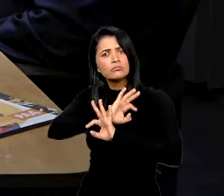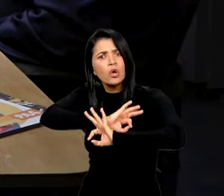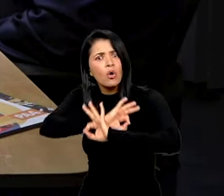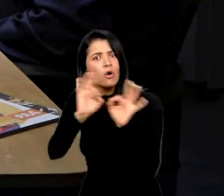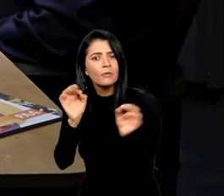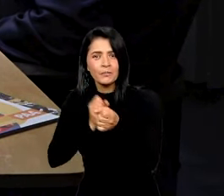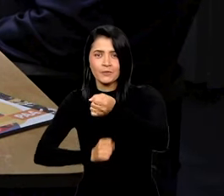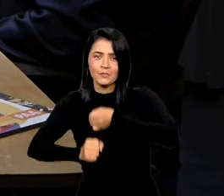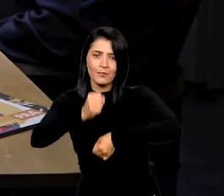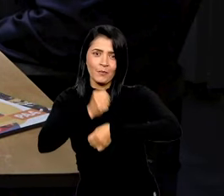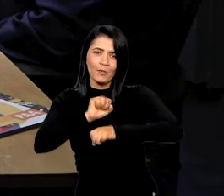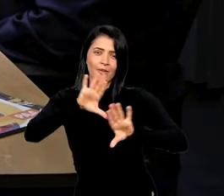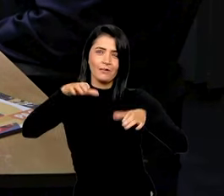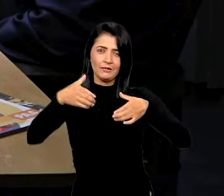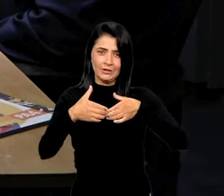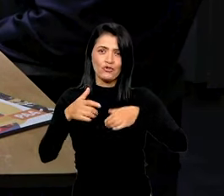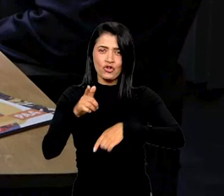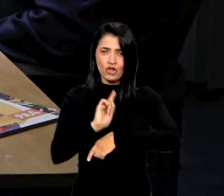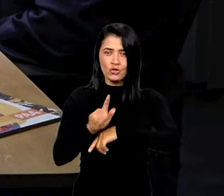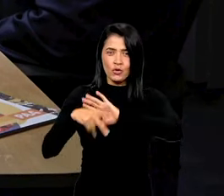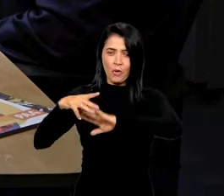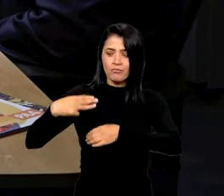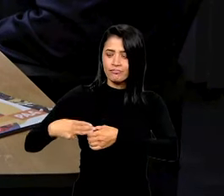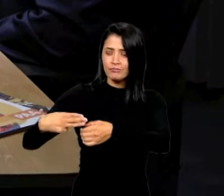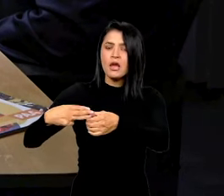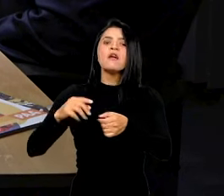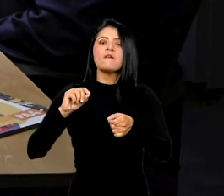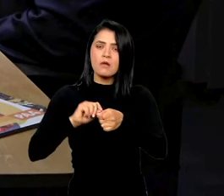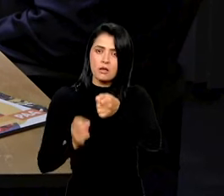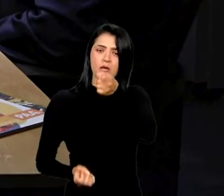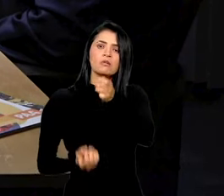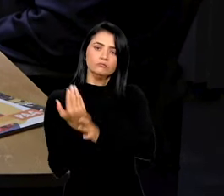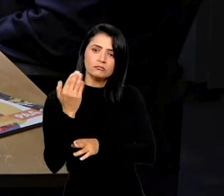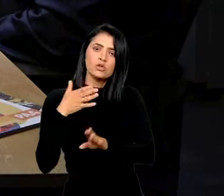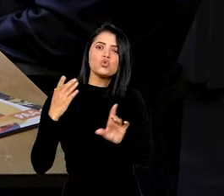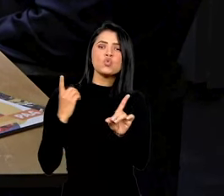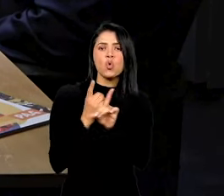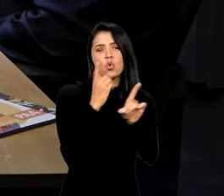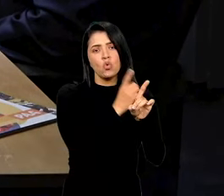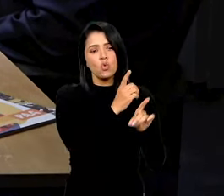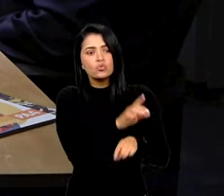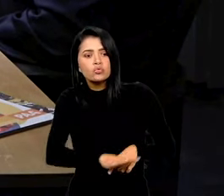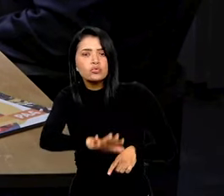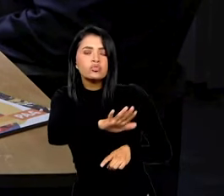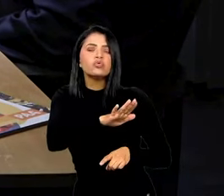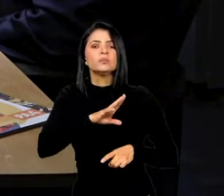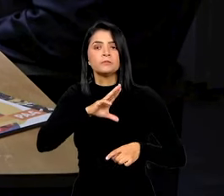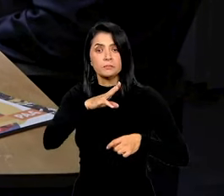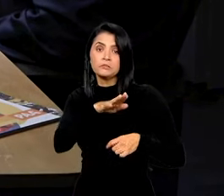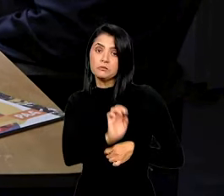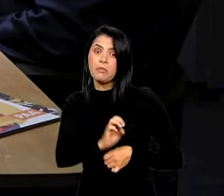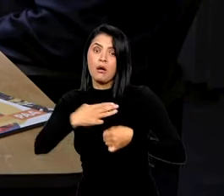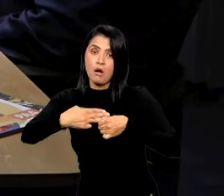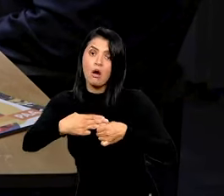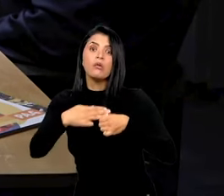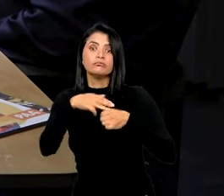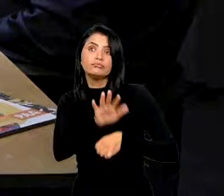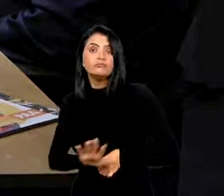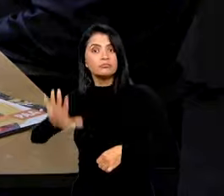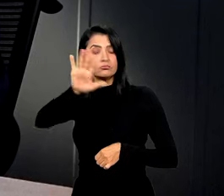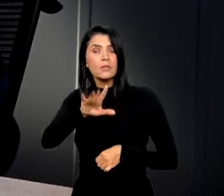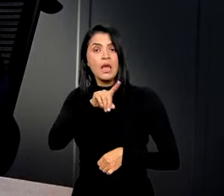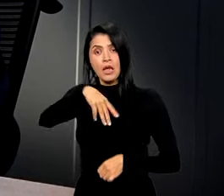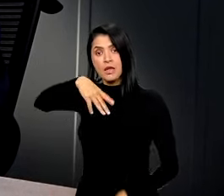Colegiado Nacional de Gestores Municipais realizou encontros regionais, encontro nacional. O MDS, nas suas várias áreas,